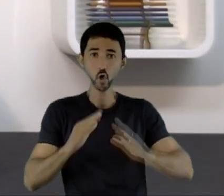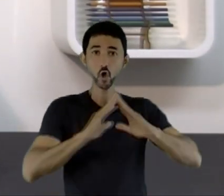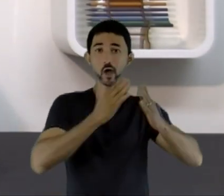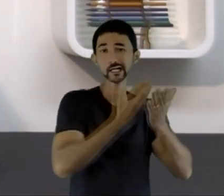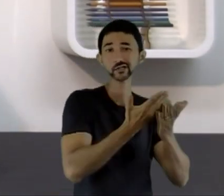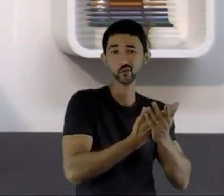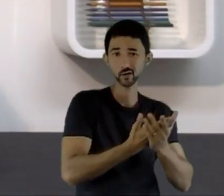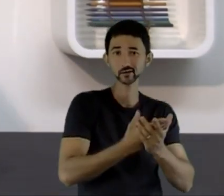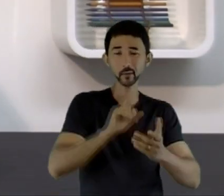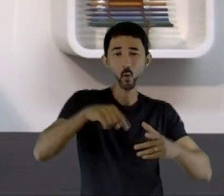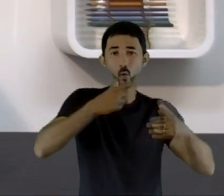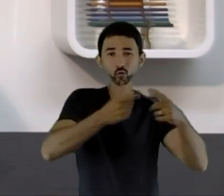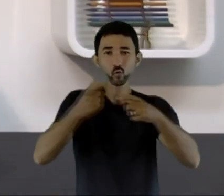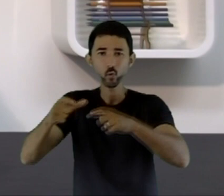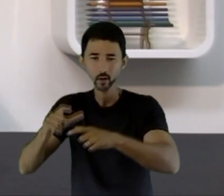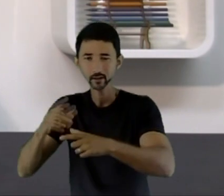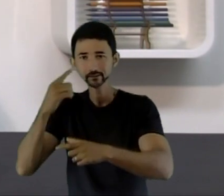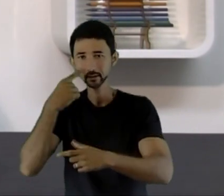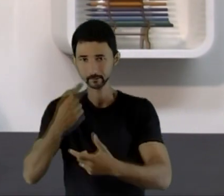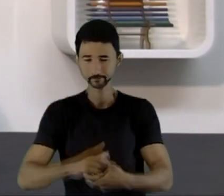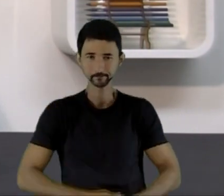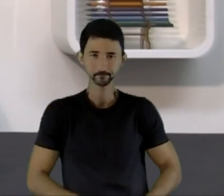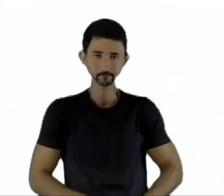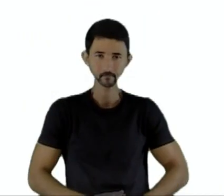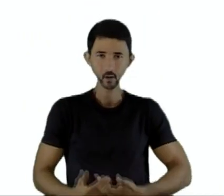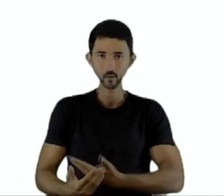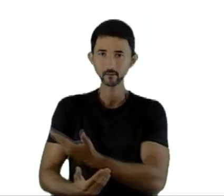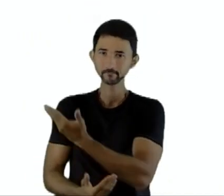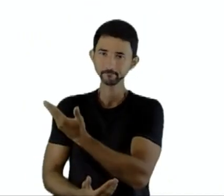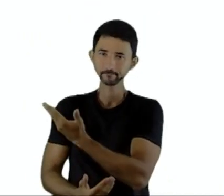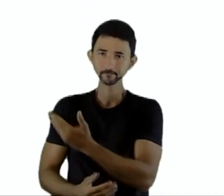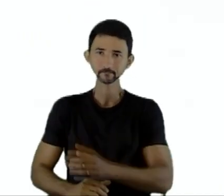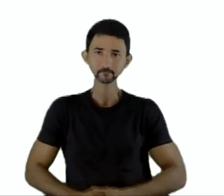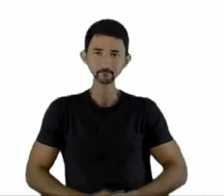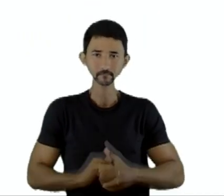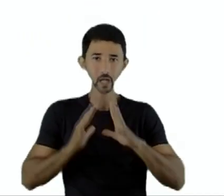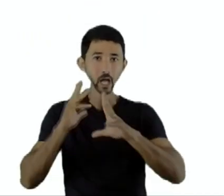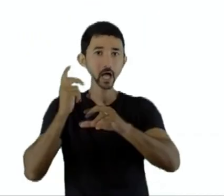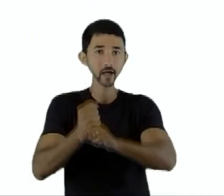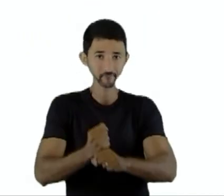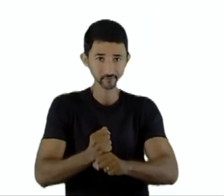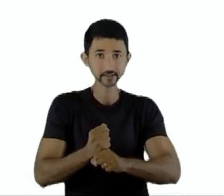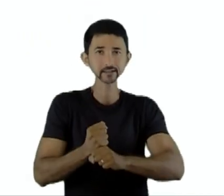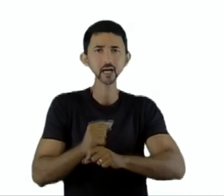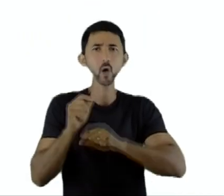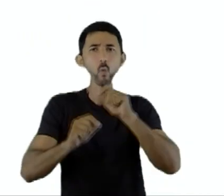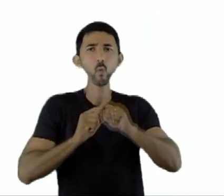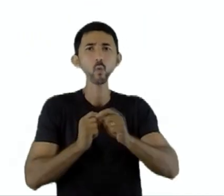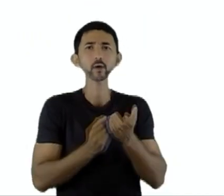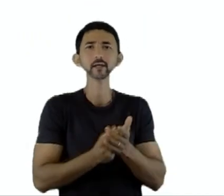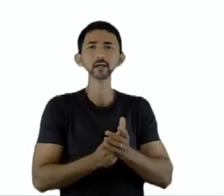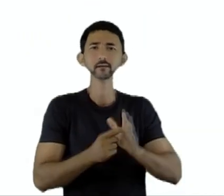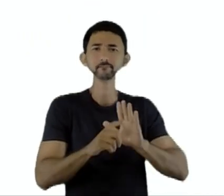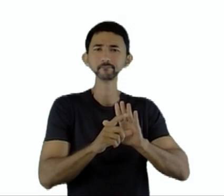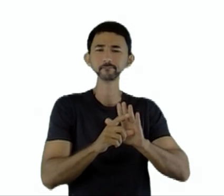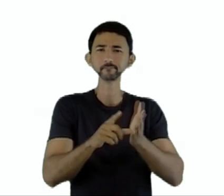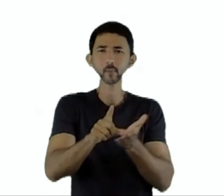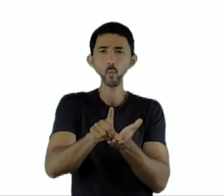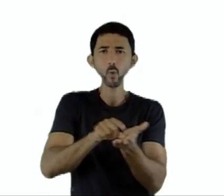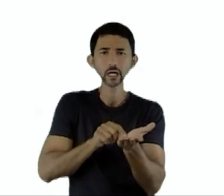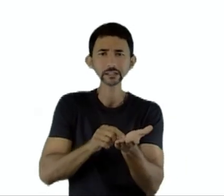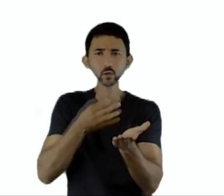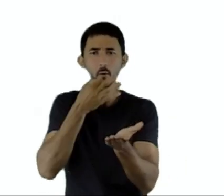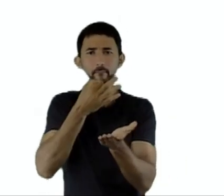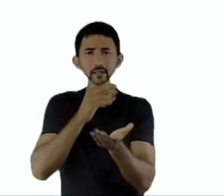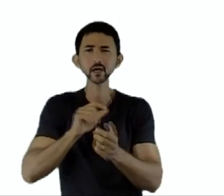a escola. Você vai olhar aí no texto comigo para a gente revisar o que é o artigo de opinião. O artigo